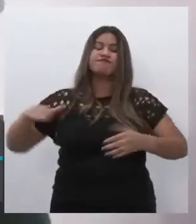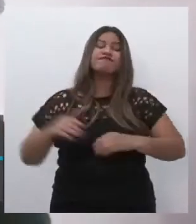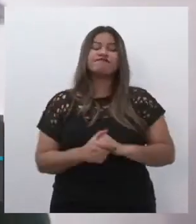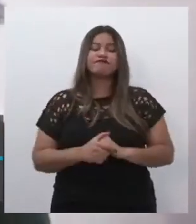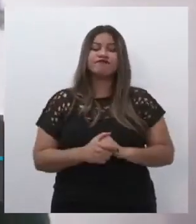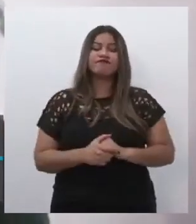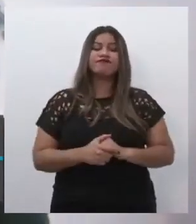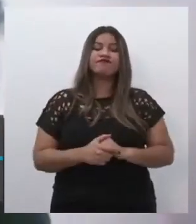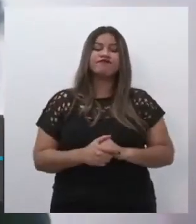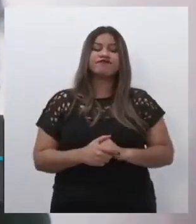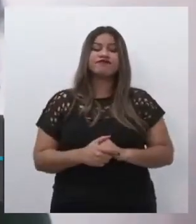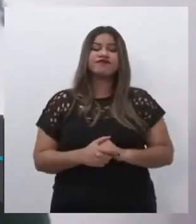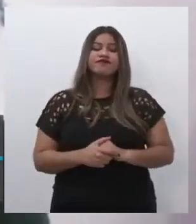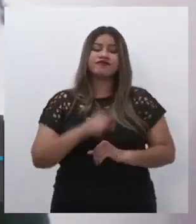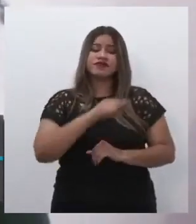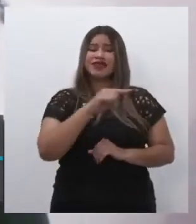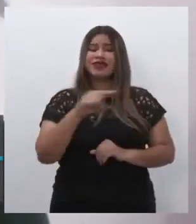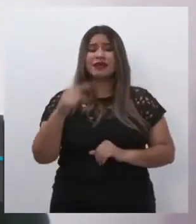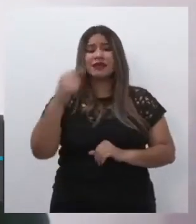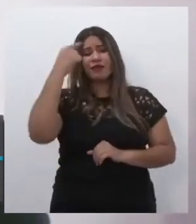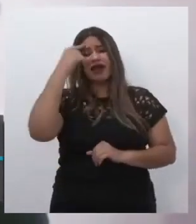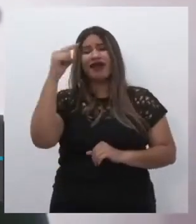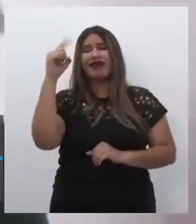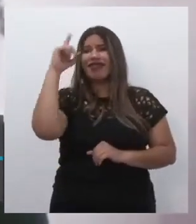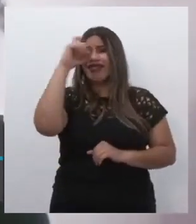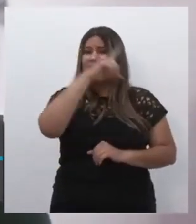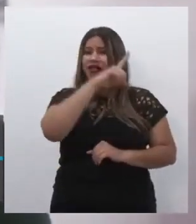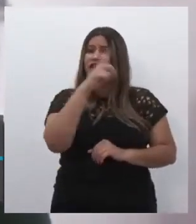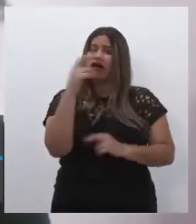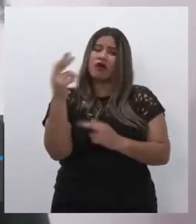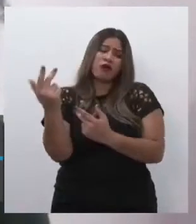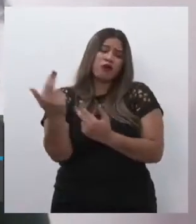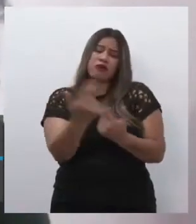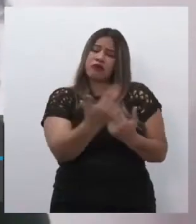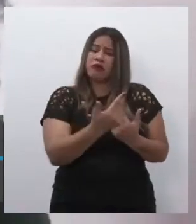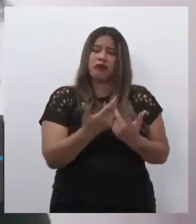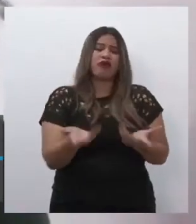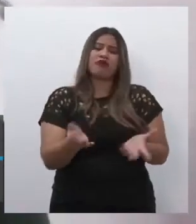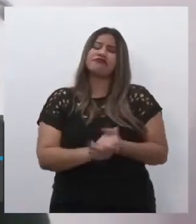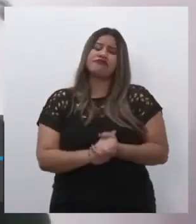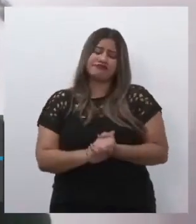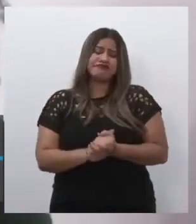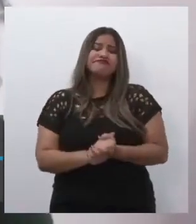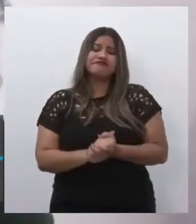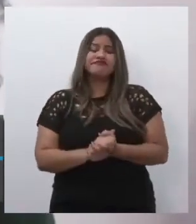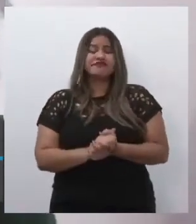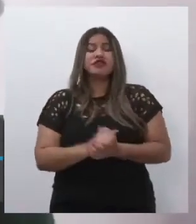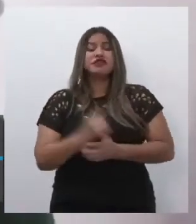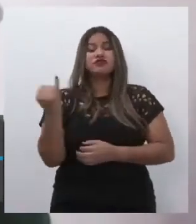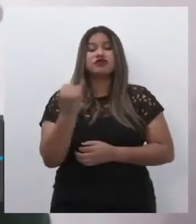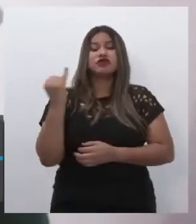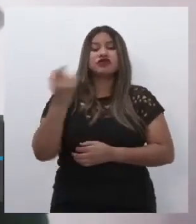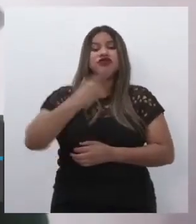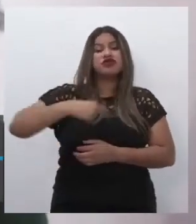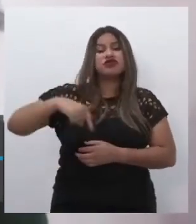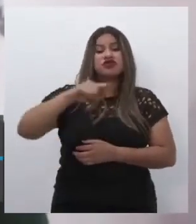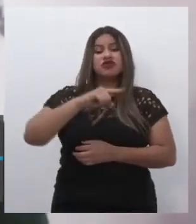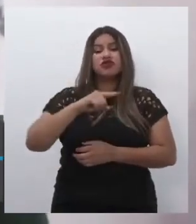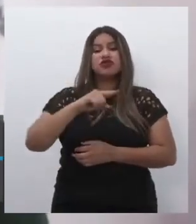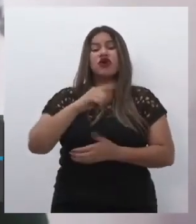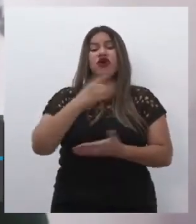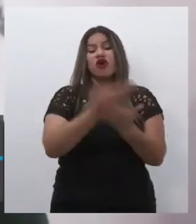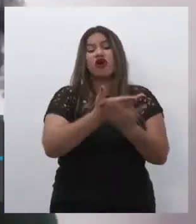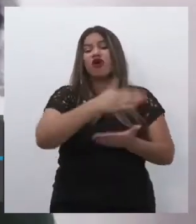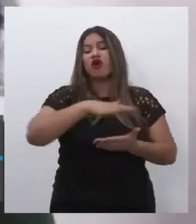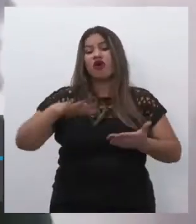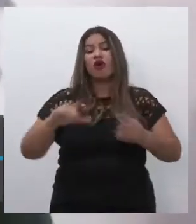Eles têm dificuldades em comum com outros colegas e é importante que esse estudante, essa